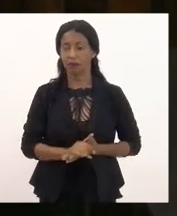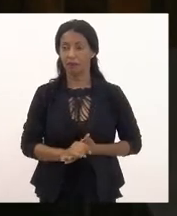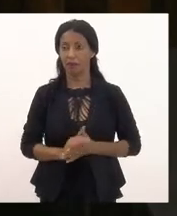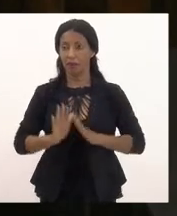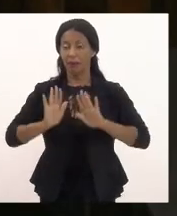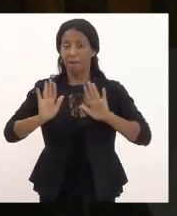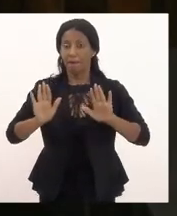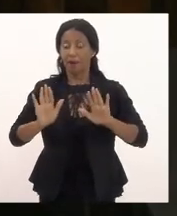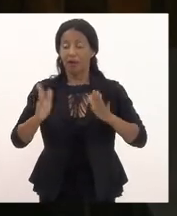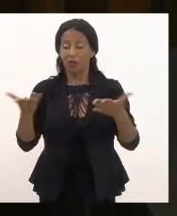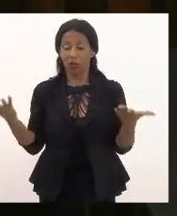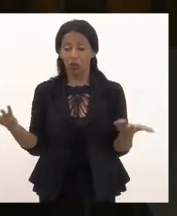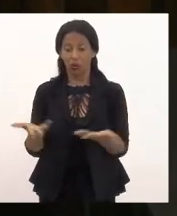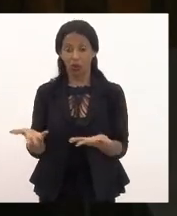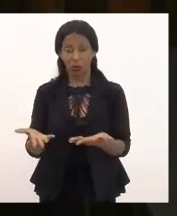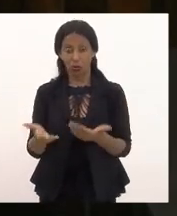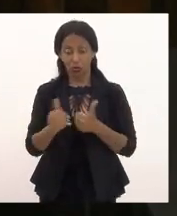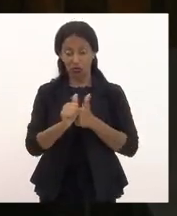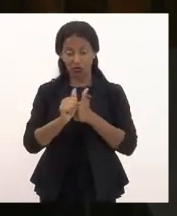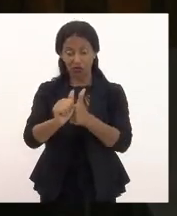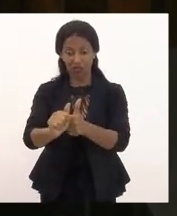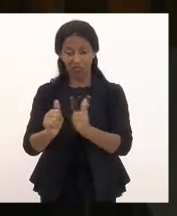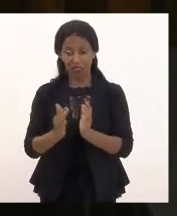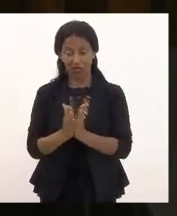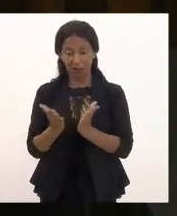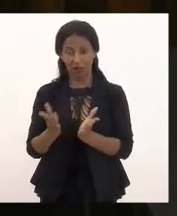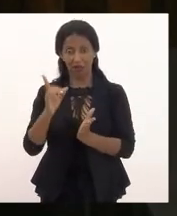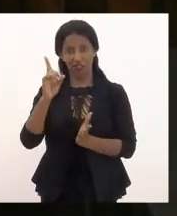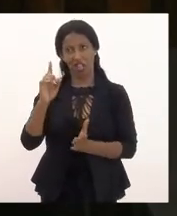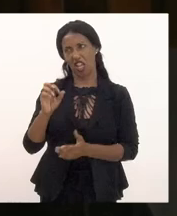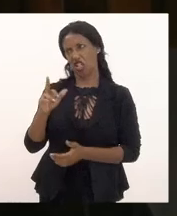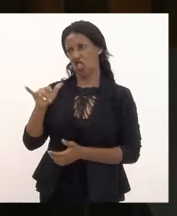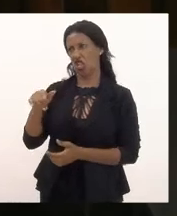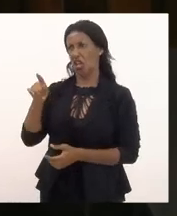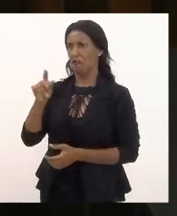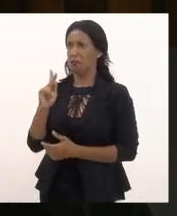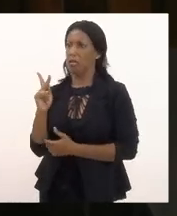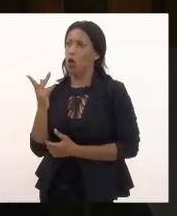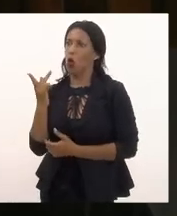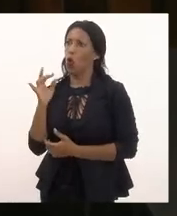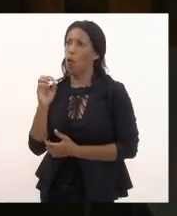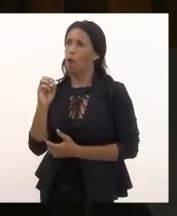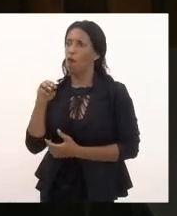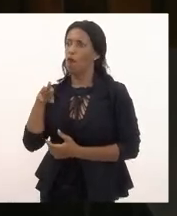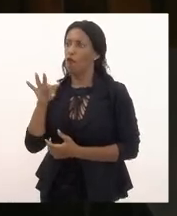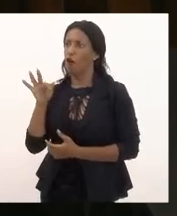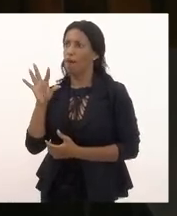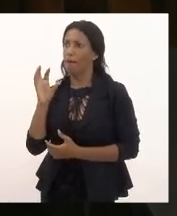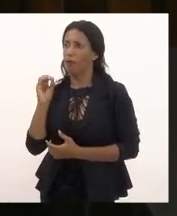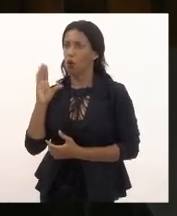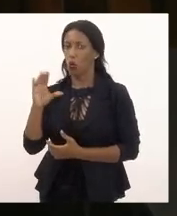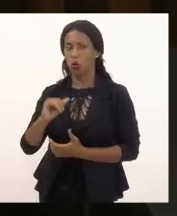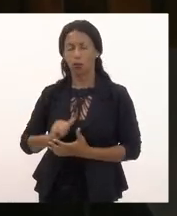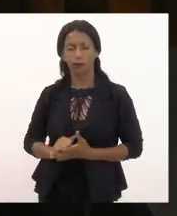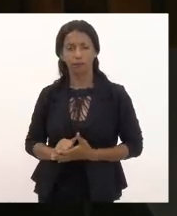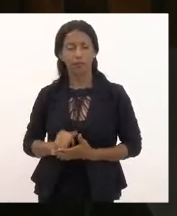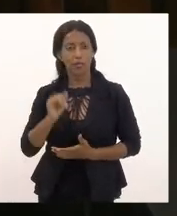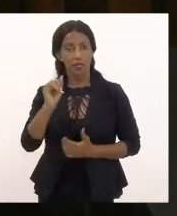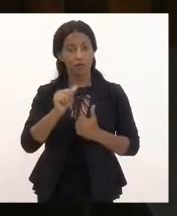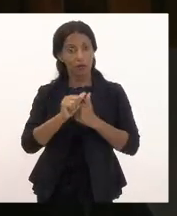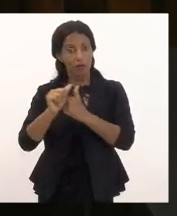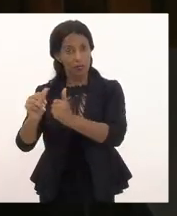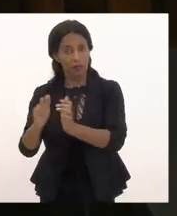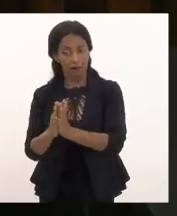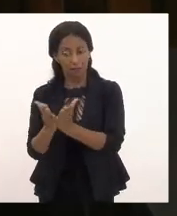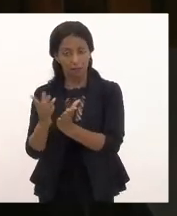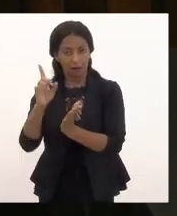Mas só que hoje em dia, você seguir a Bíblia, deputado Charles Batista, você é homofóbico. Você hoje em dia seguir a